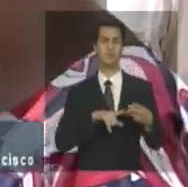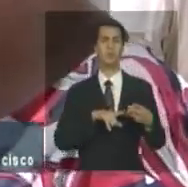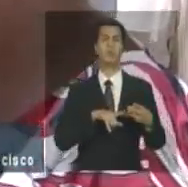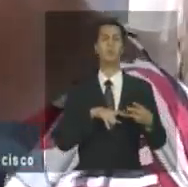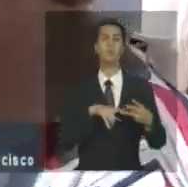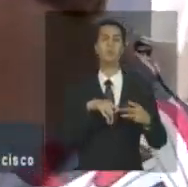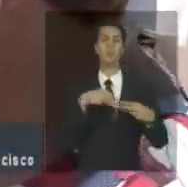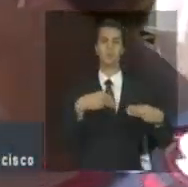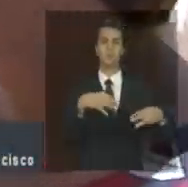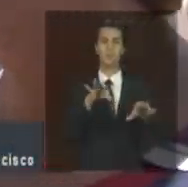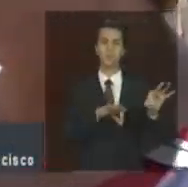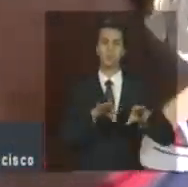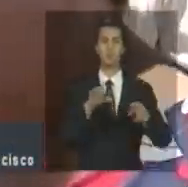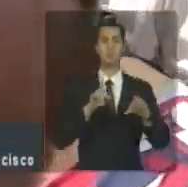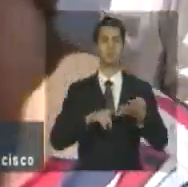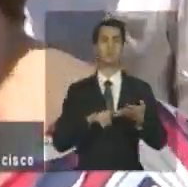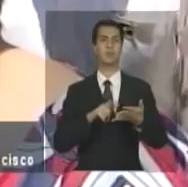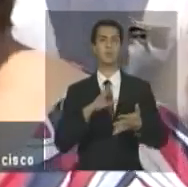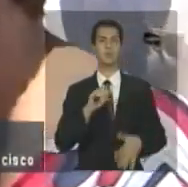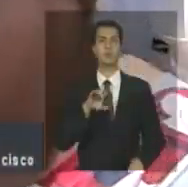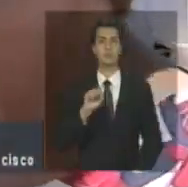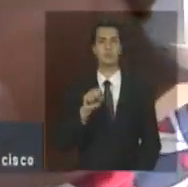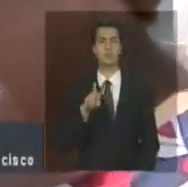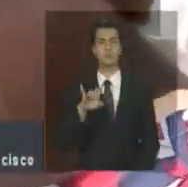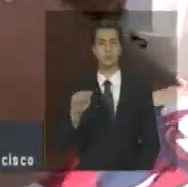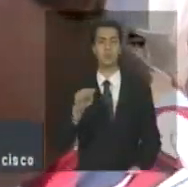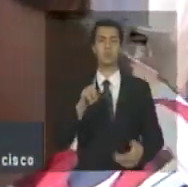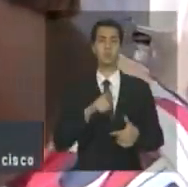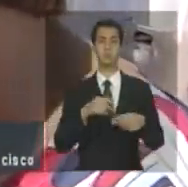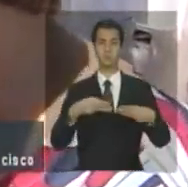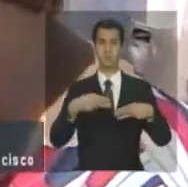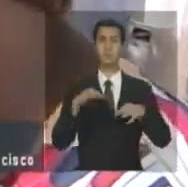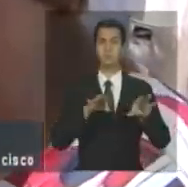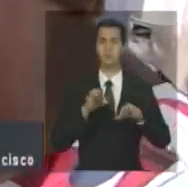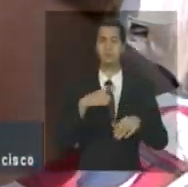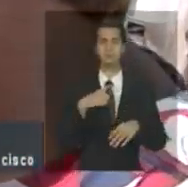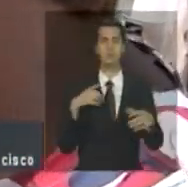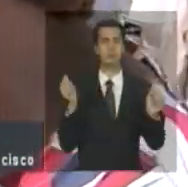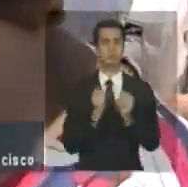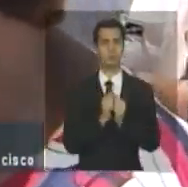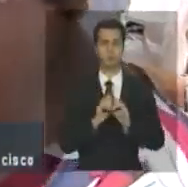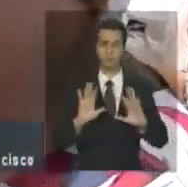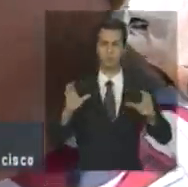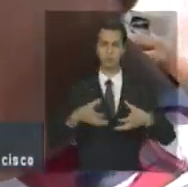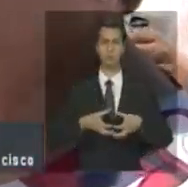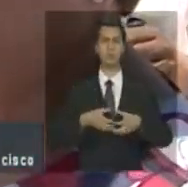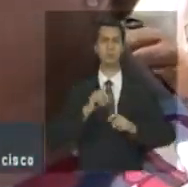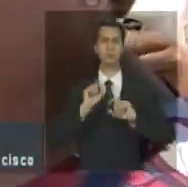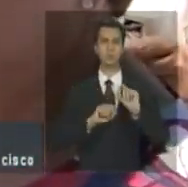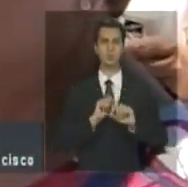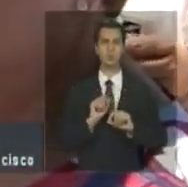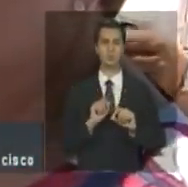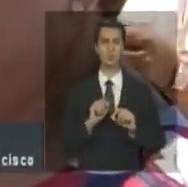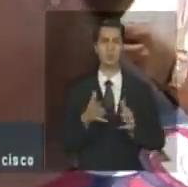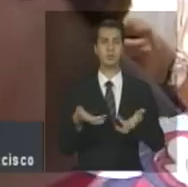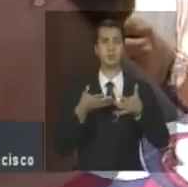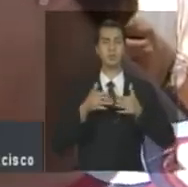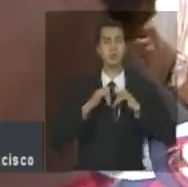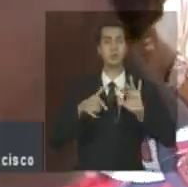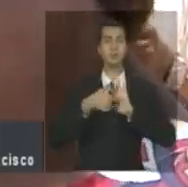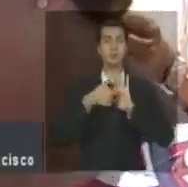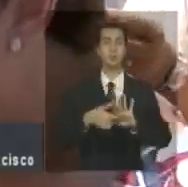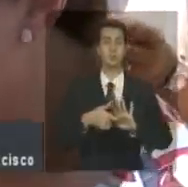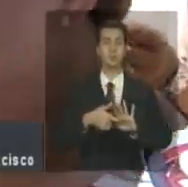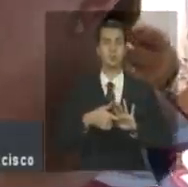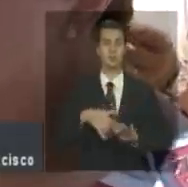não, só a Casa Civil e Planejamento. Nós estamos aqui justamente para sinalizar uma coisa. Para o